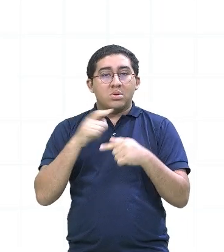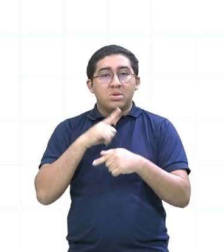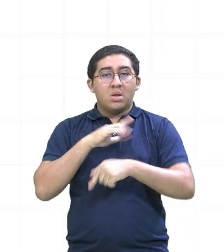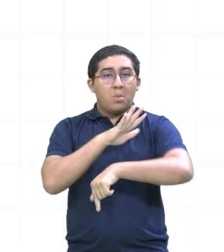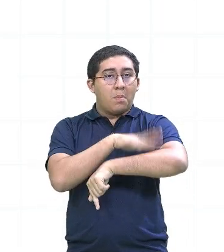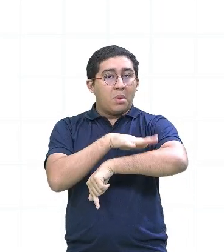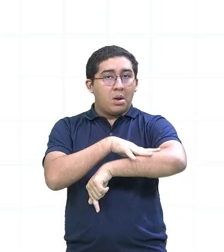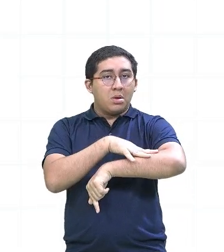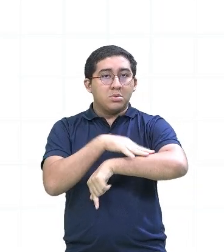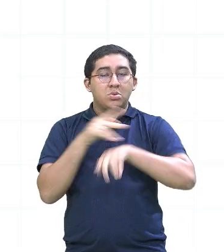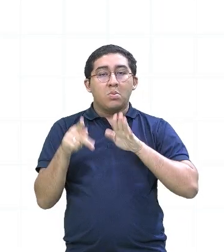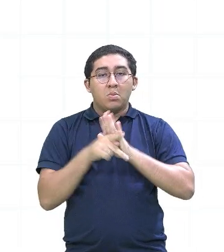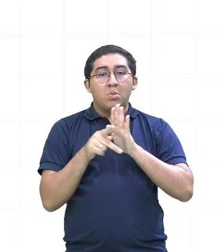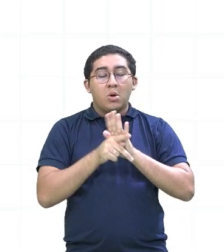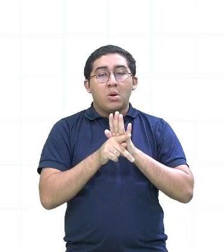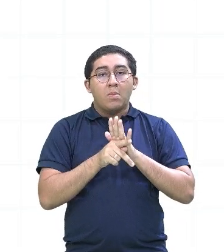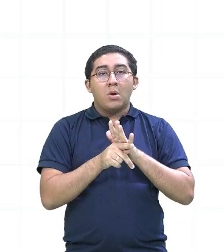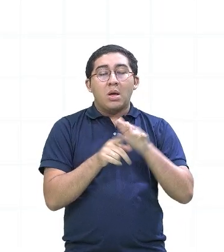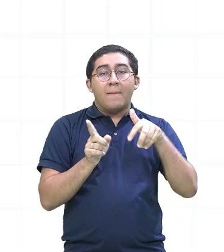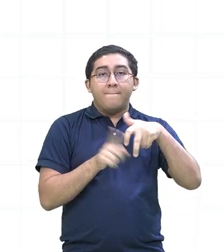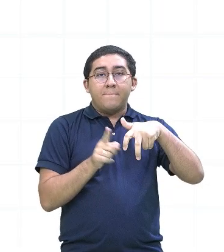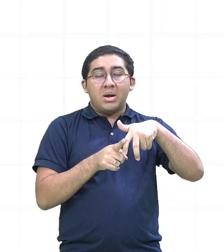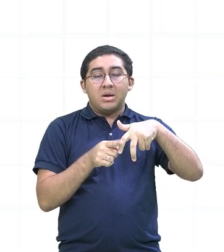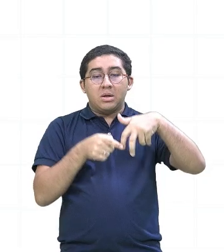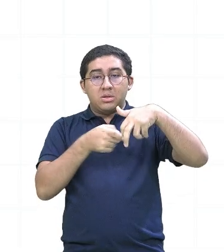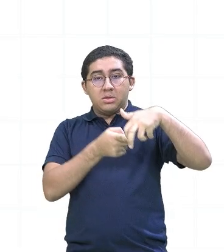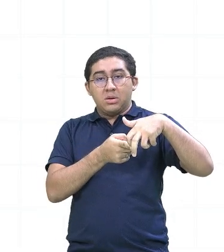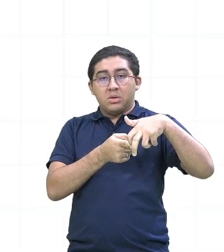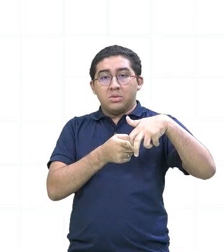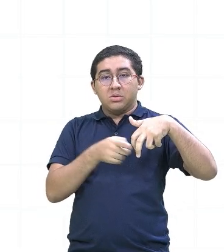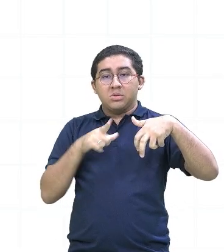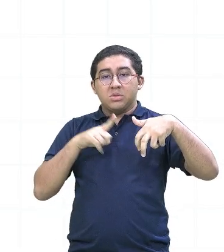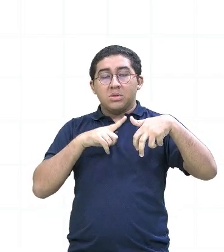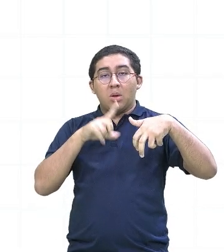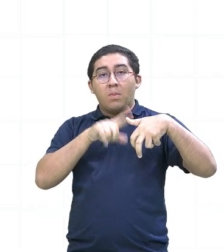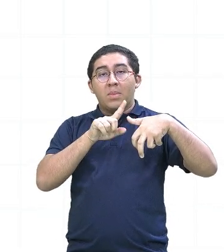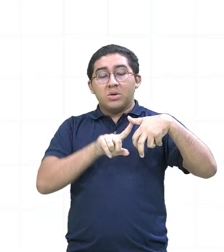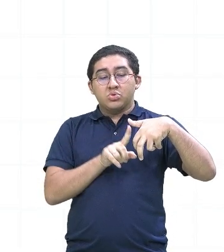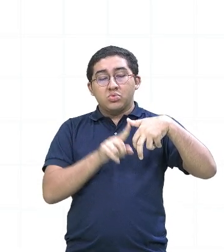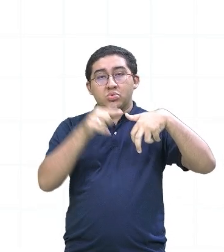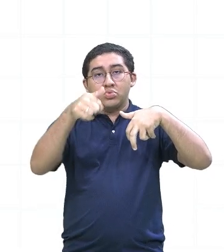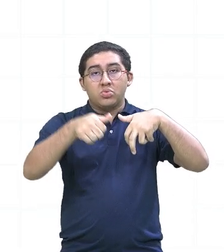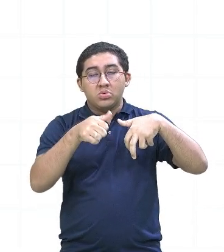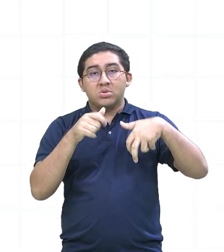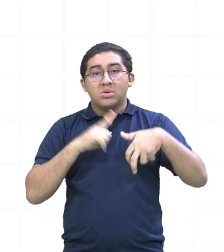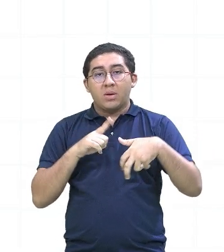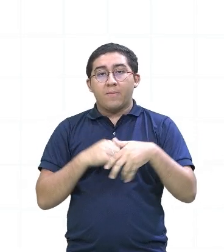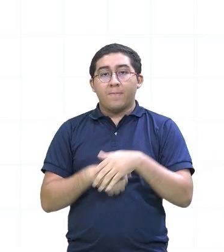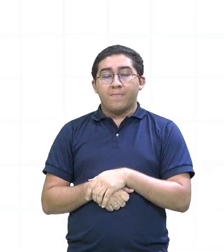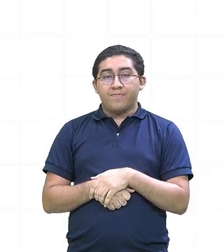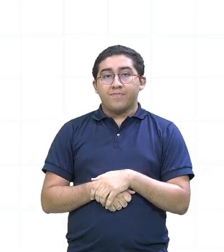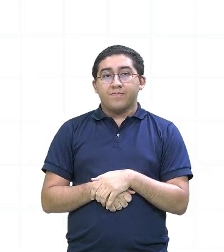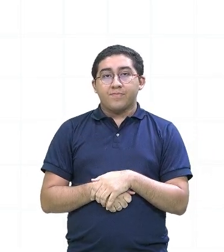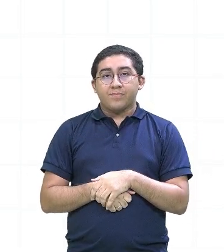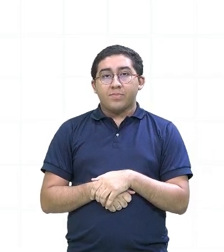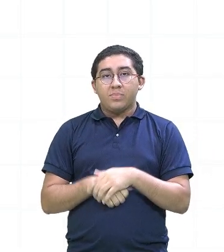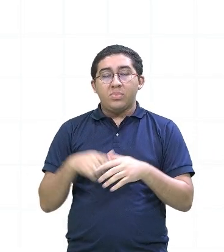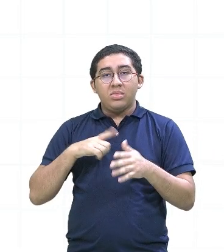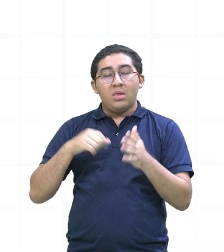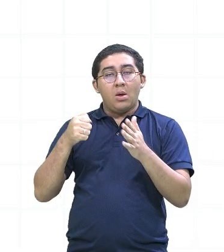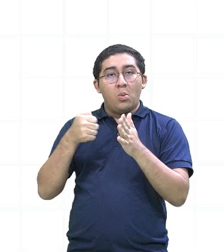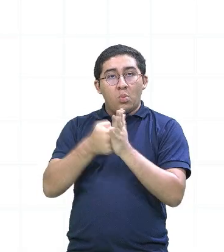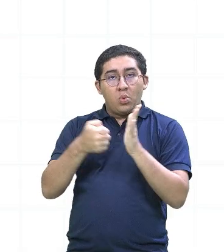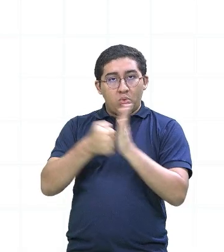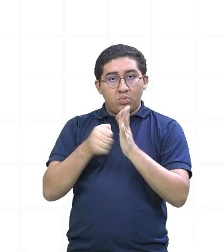braço da perna que está para trás, né? Nessa imagem nós vemos o braço direito fazendo um movimento, né?